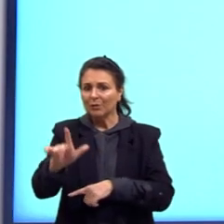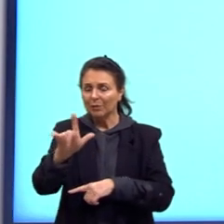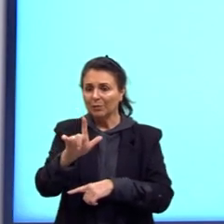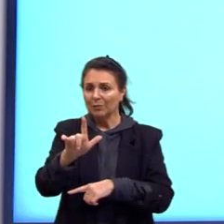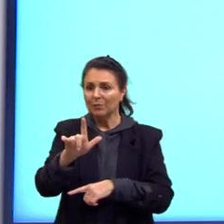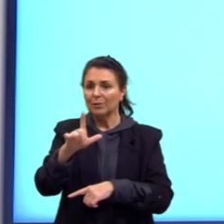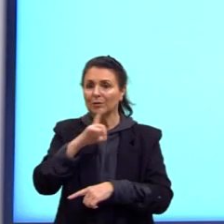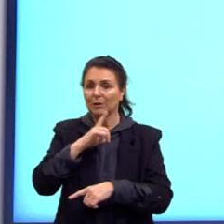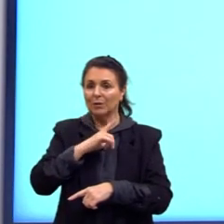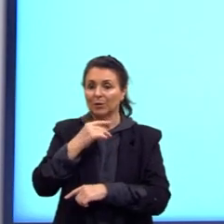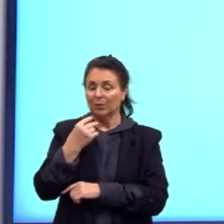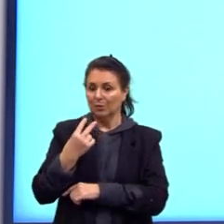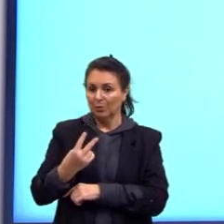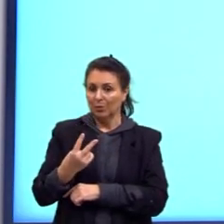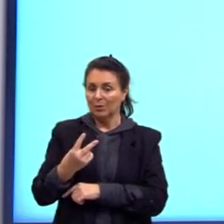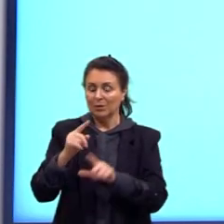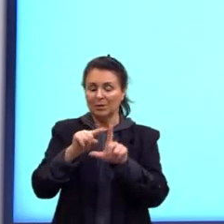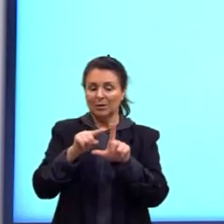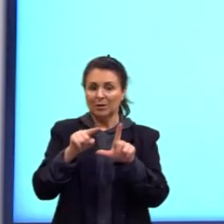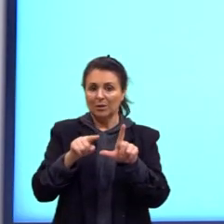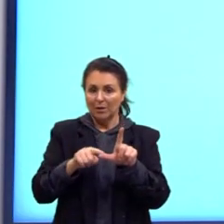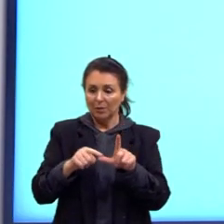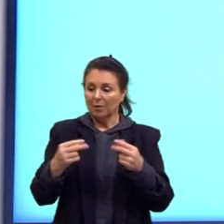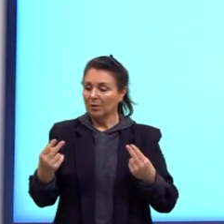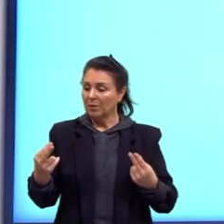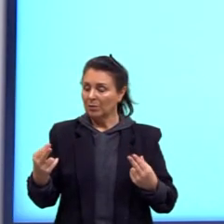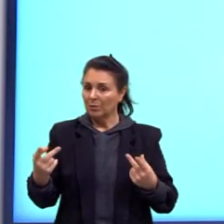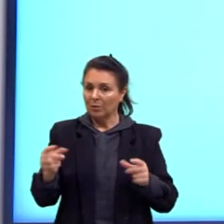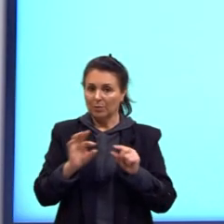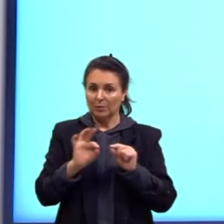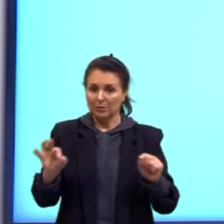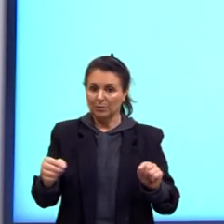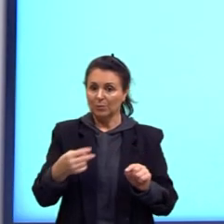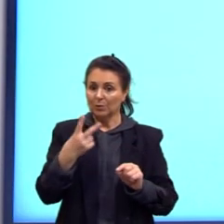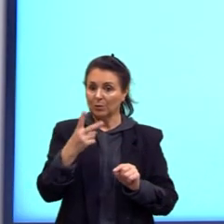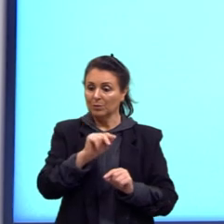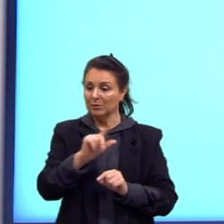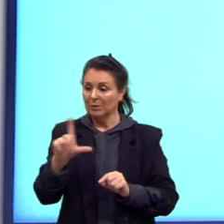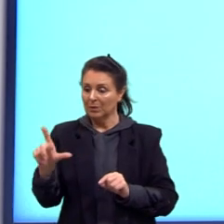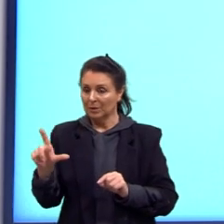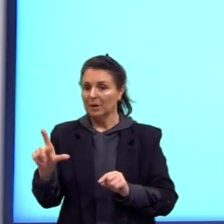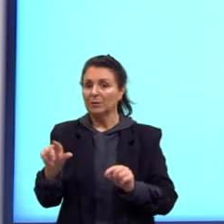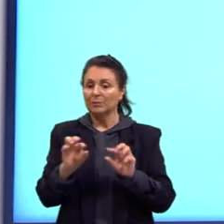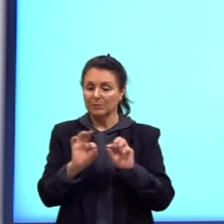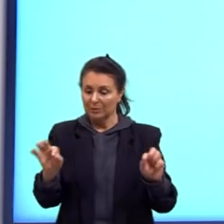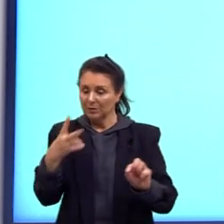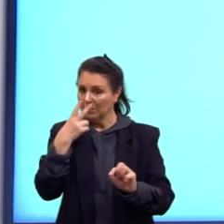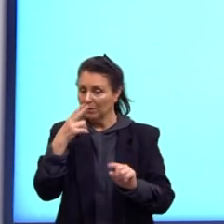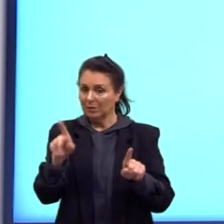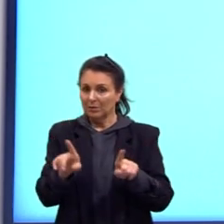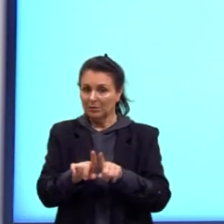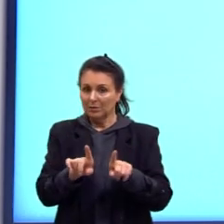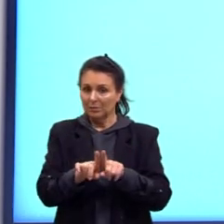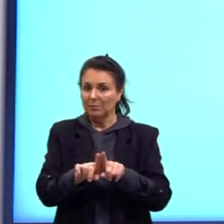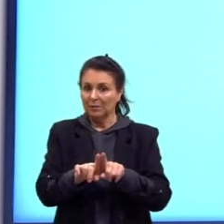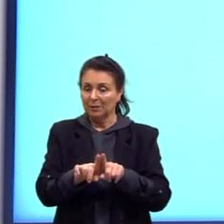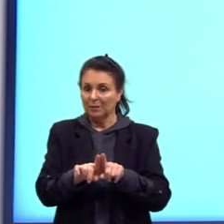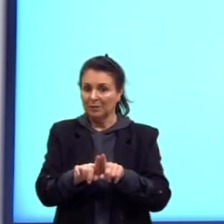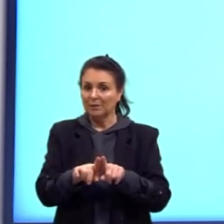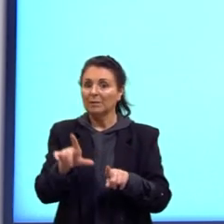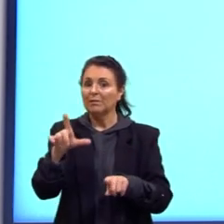situação temos dois ângulos com mesma medida e dois lados com a mesma medida então aqui